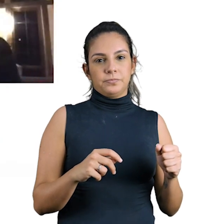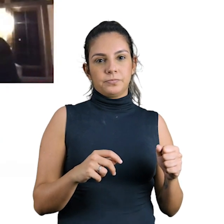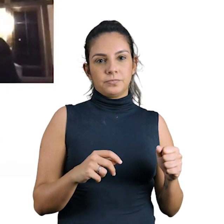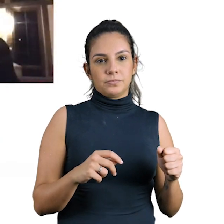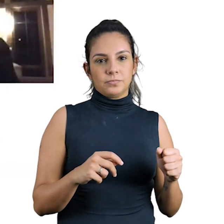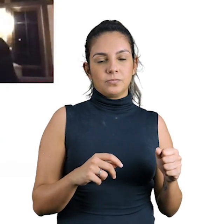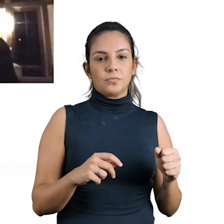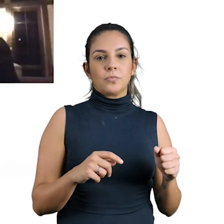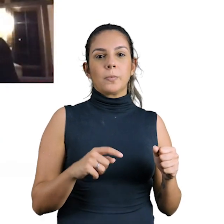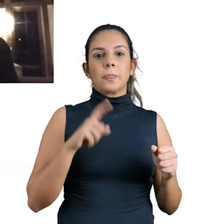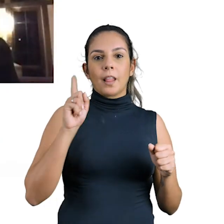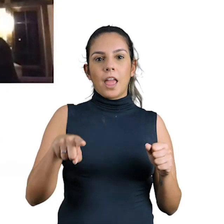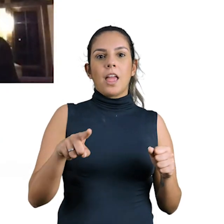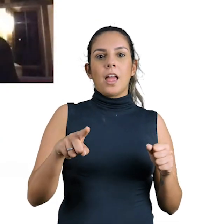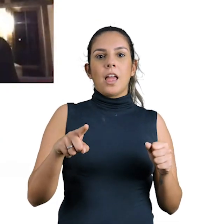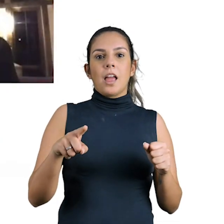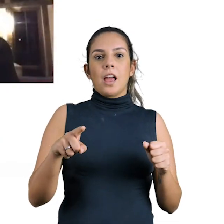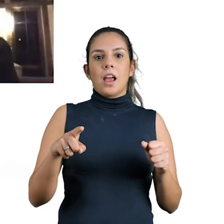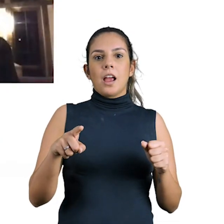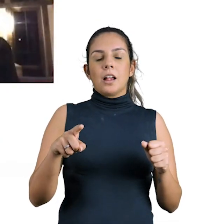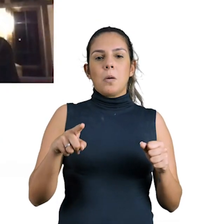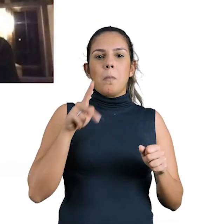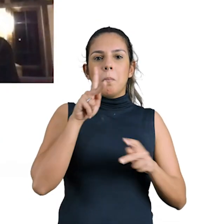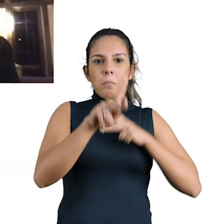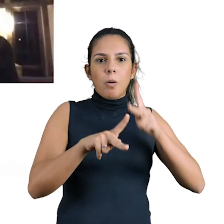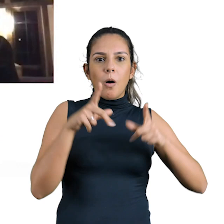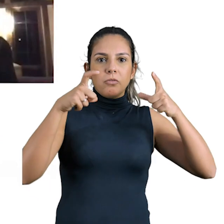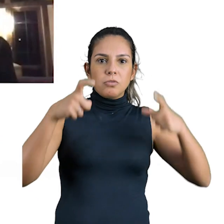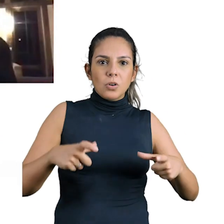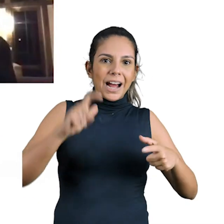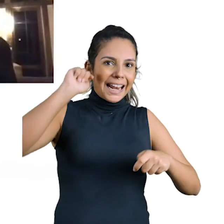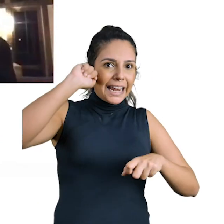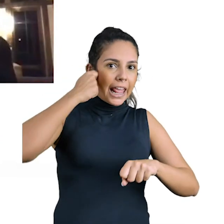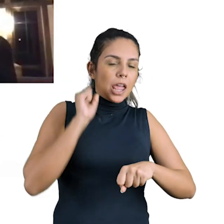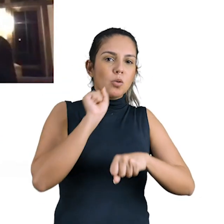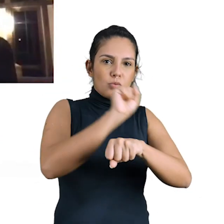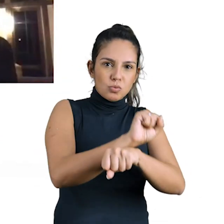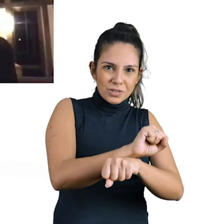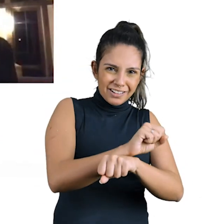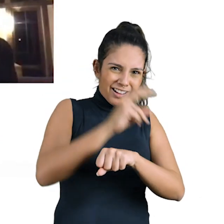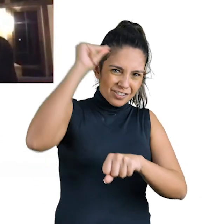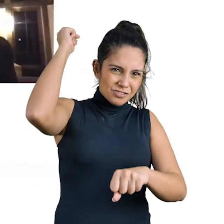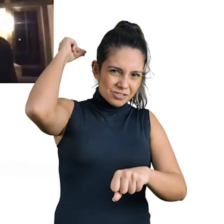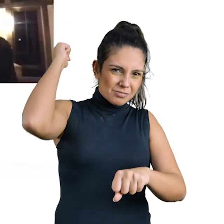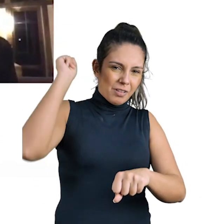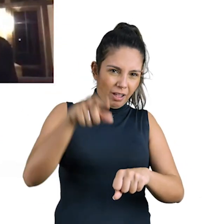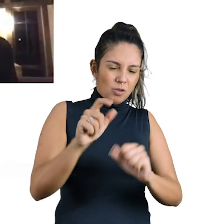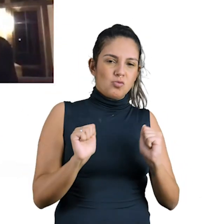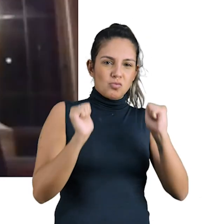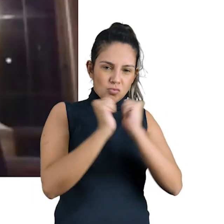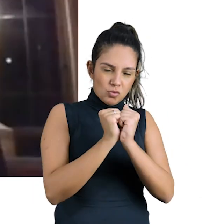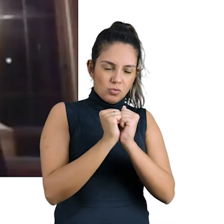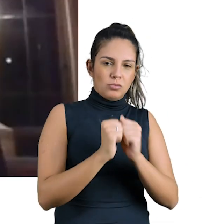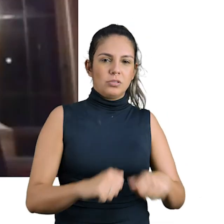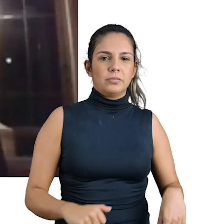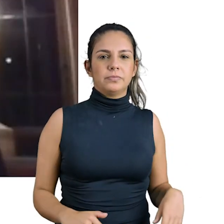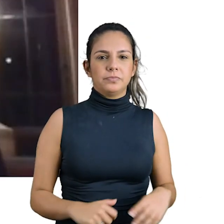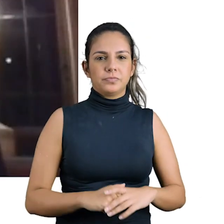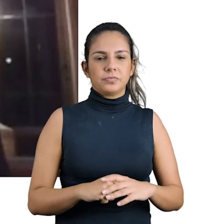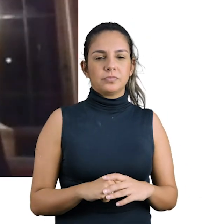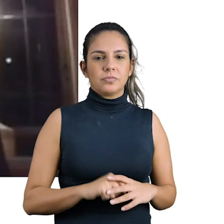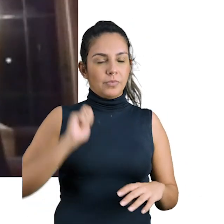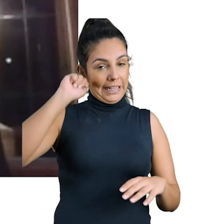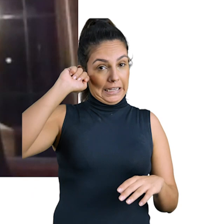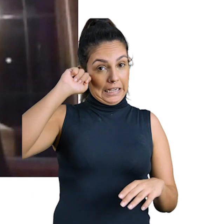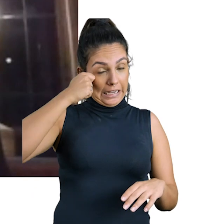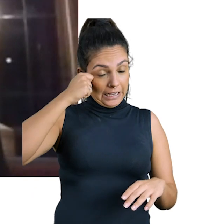dos vários quilombos, das várias insurreições, e junto também com um artista negro, Jaime Laureano, né, que tem para mim uma